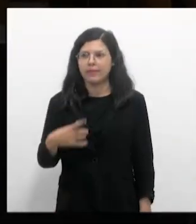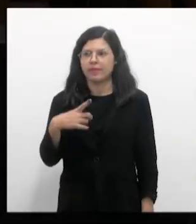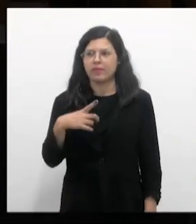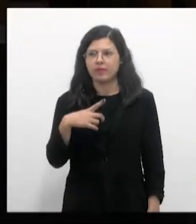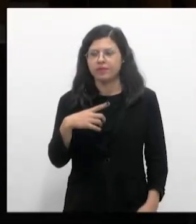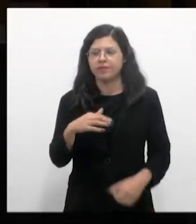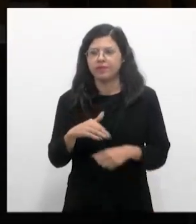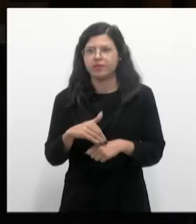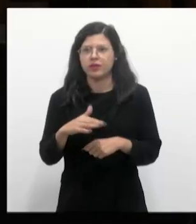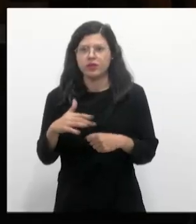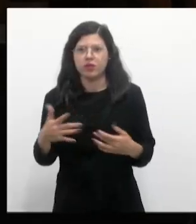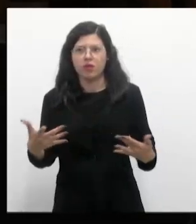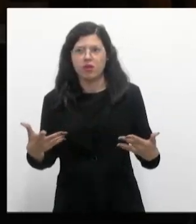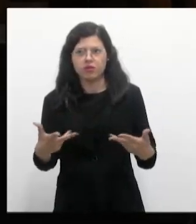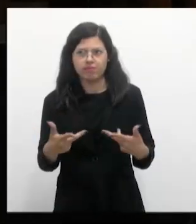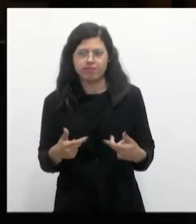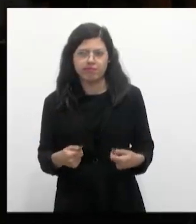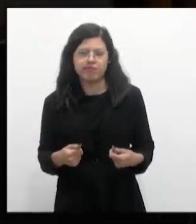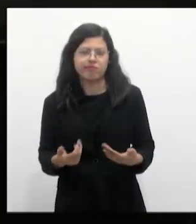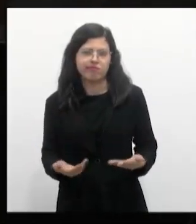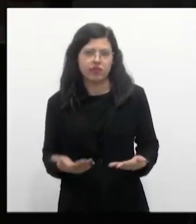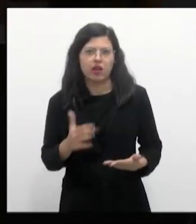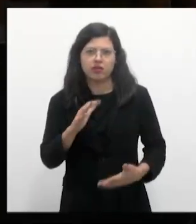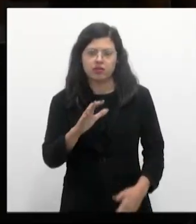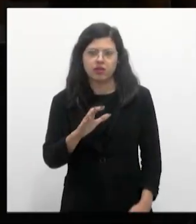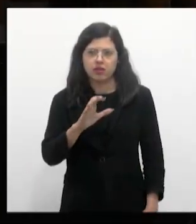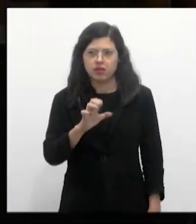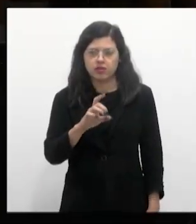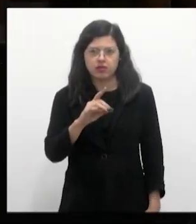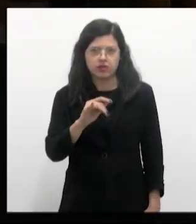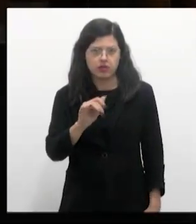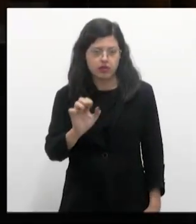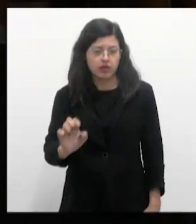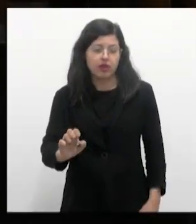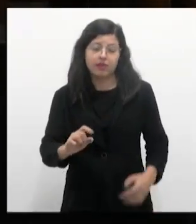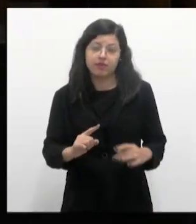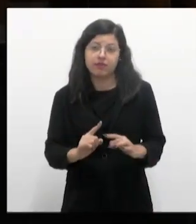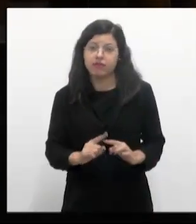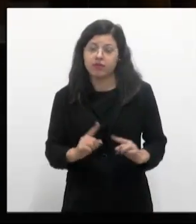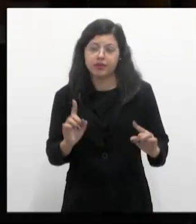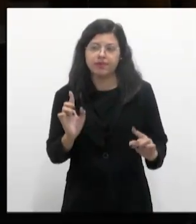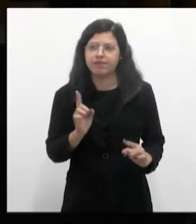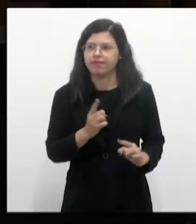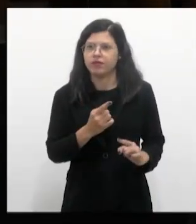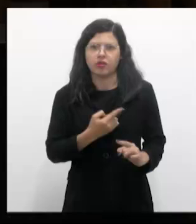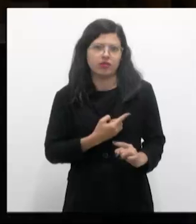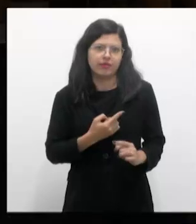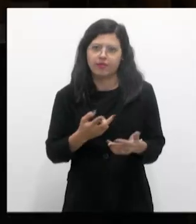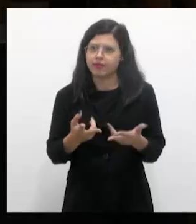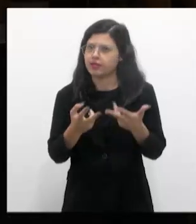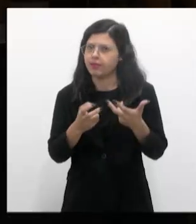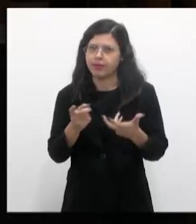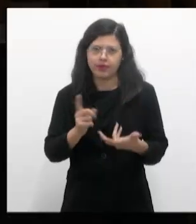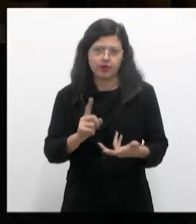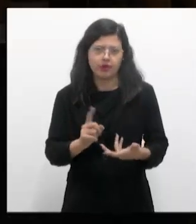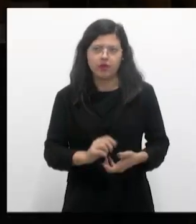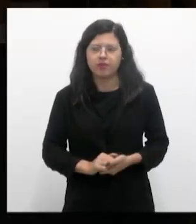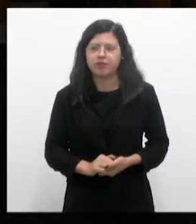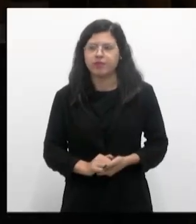qualidade a SEDAI. Mas não é que nós estamos constatando.